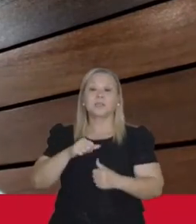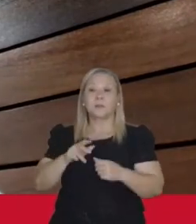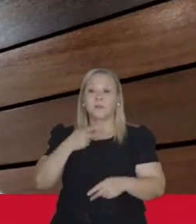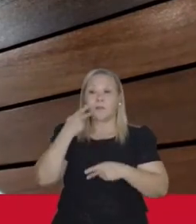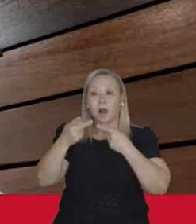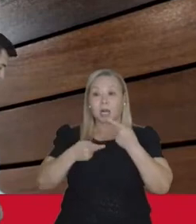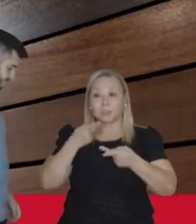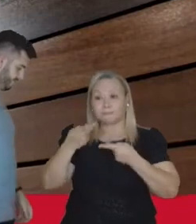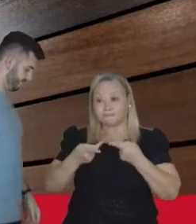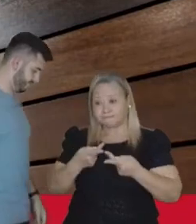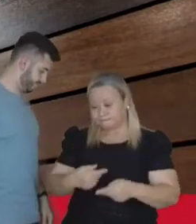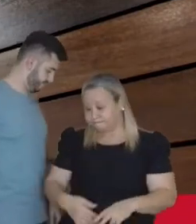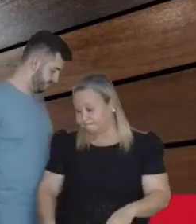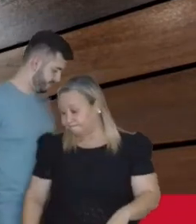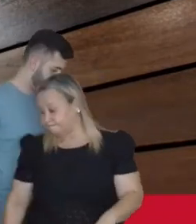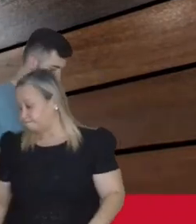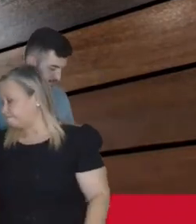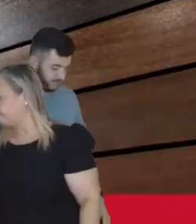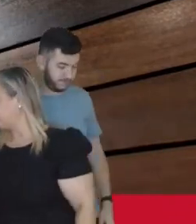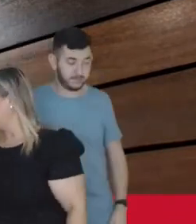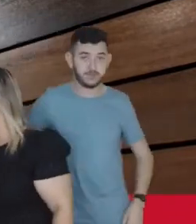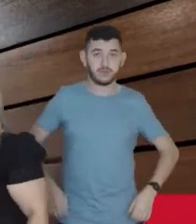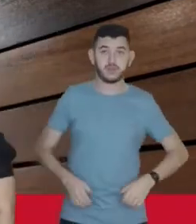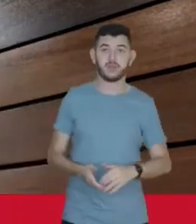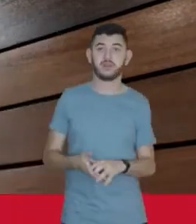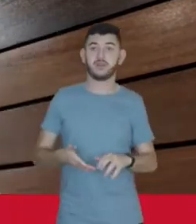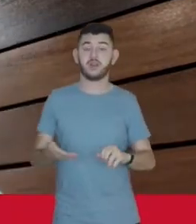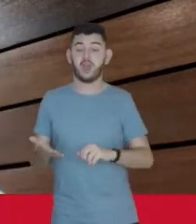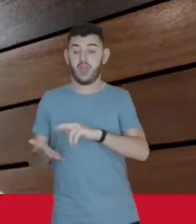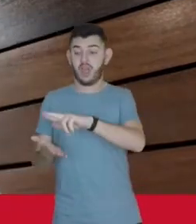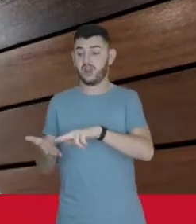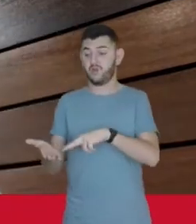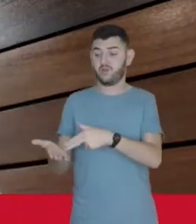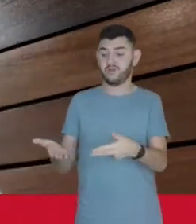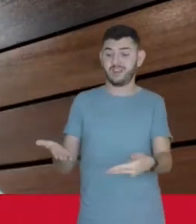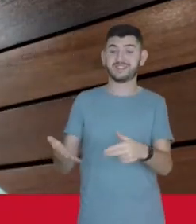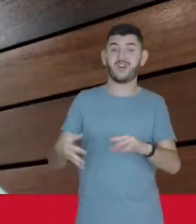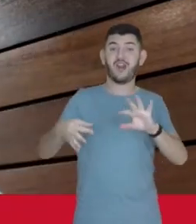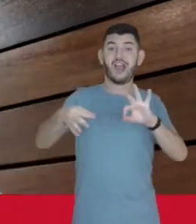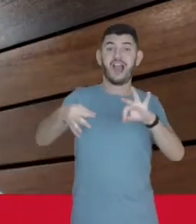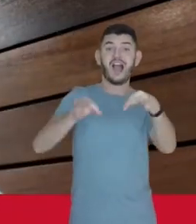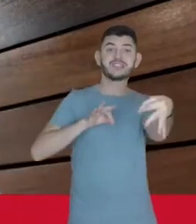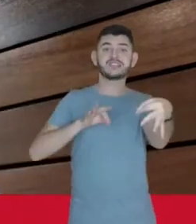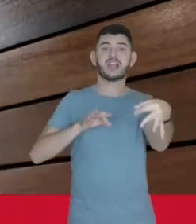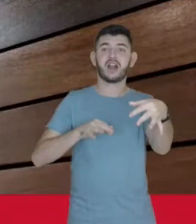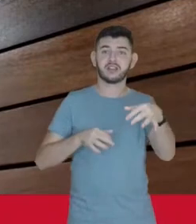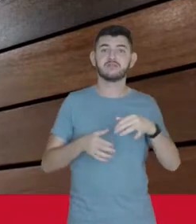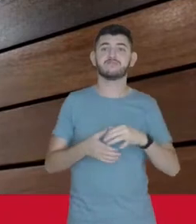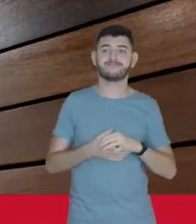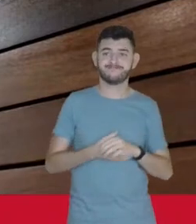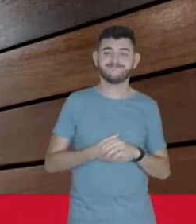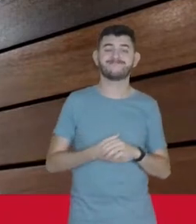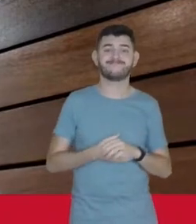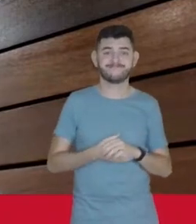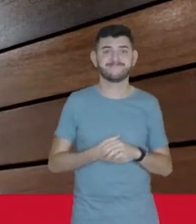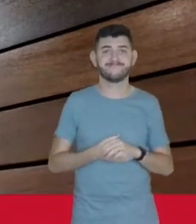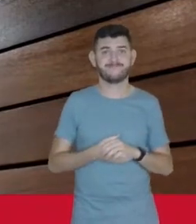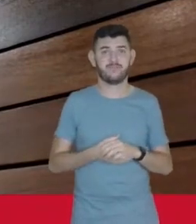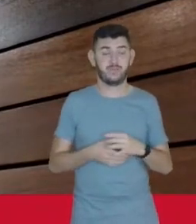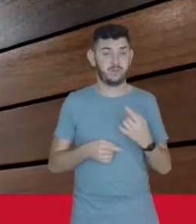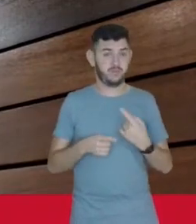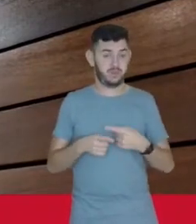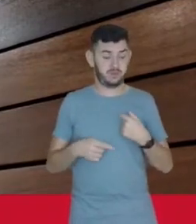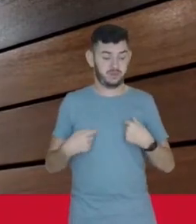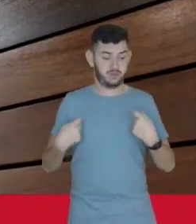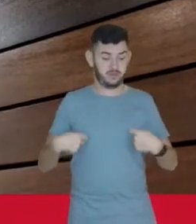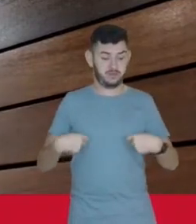nossa convenção vem sendo rasgada a todo momento. Porque se eu preciso de uma